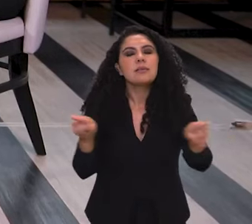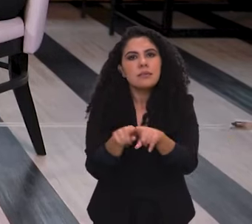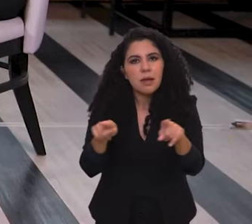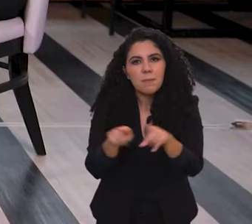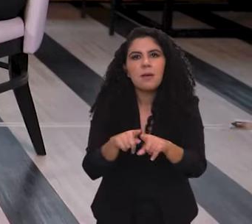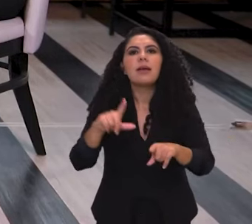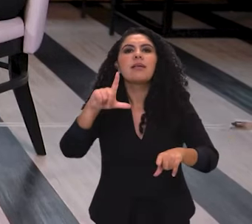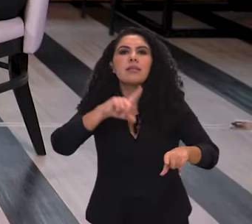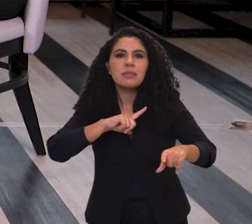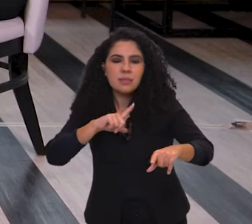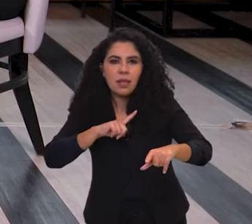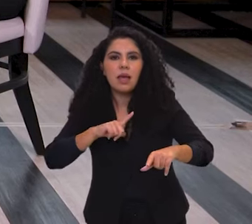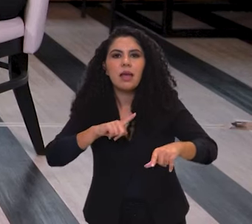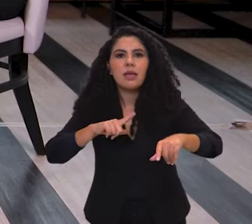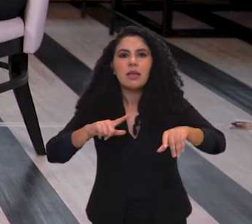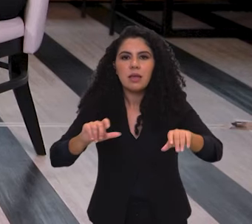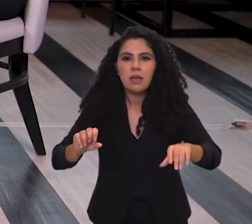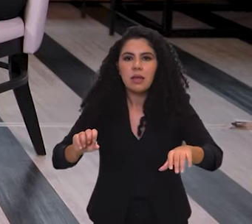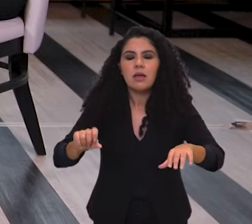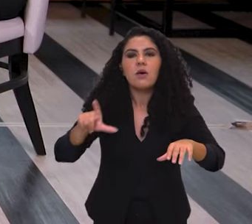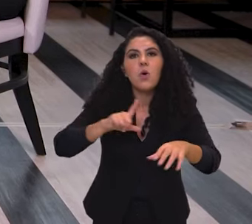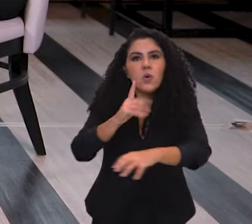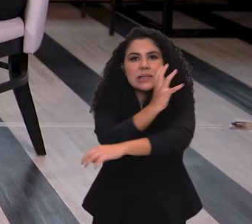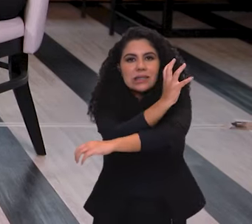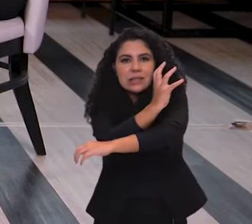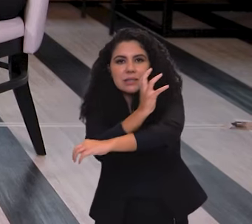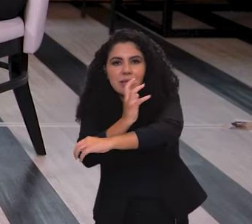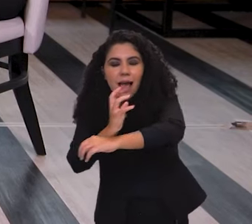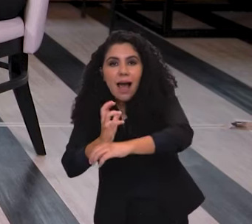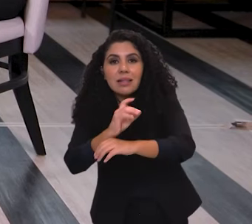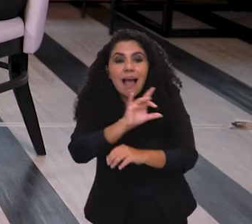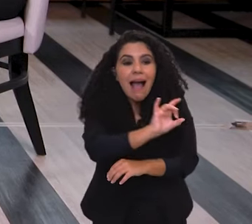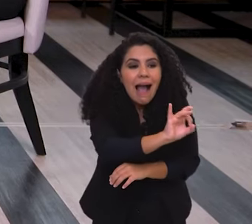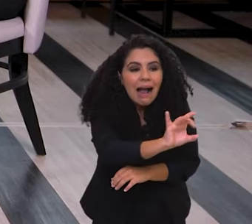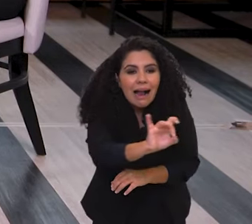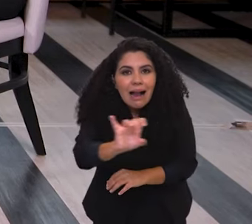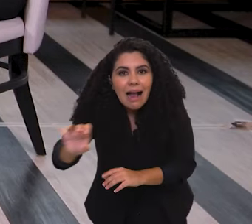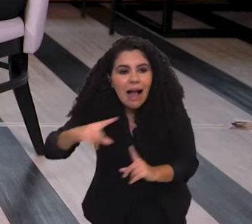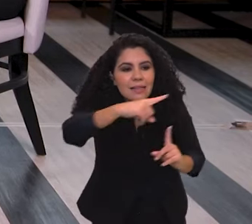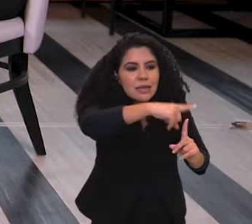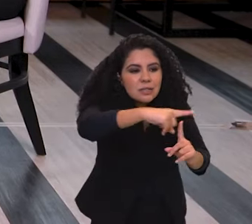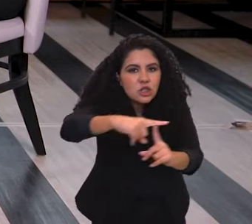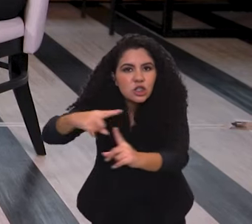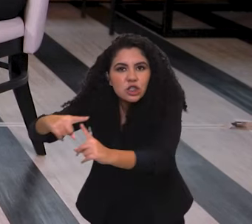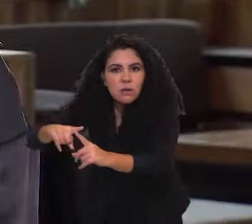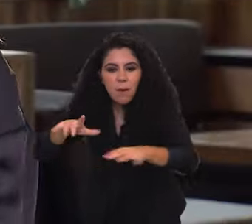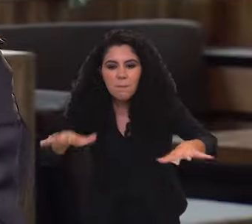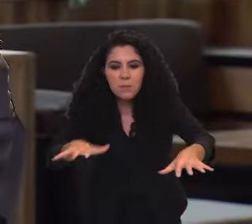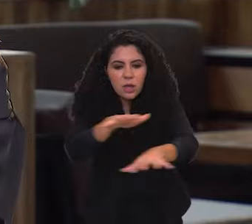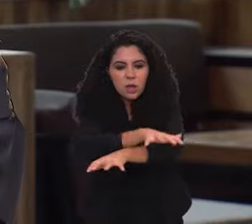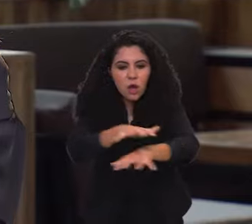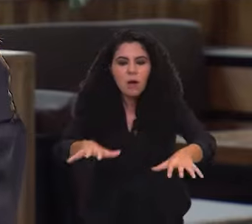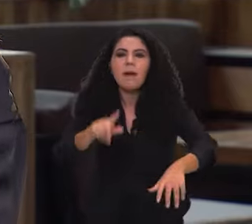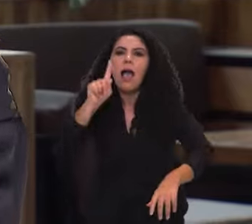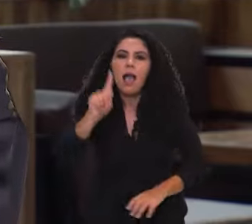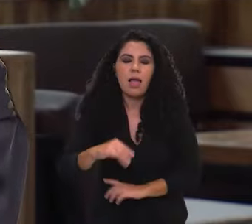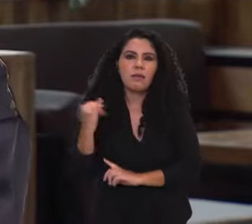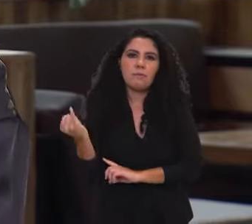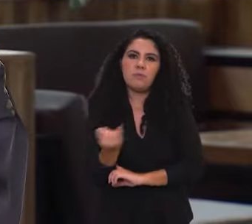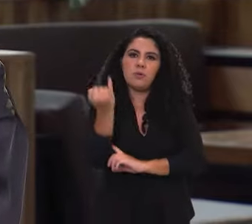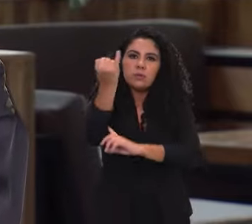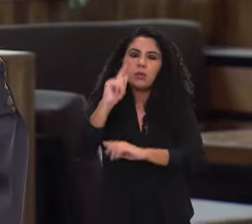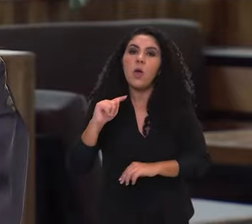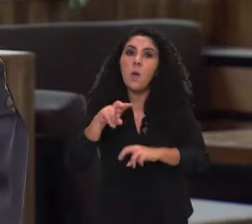riqueza, o Cerrado. Né? Tem o que contribuir. Cada bioma tem a sua contribuição importante para esse setor. E é identificando isso que a